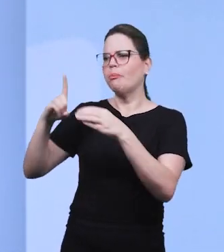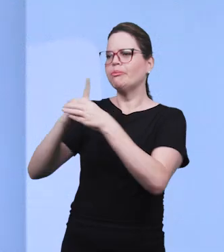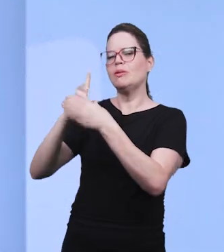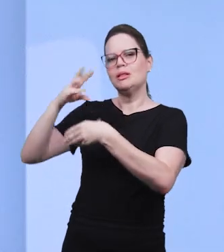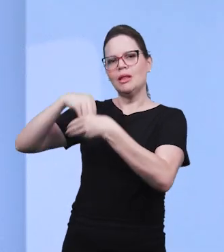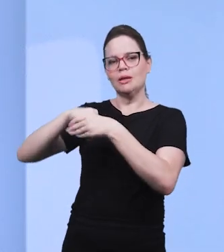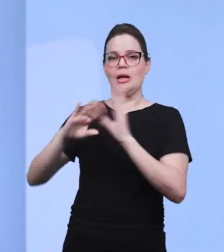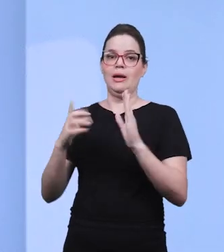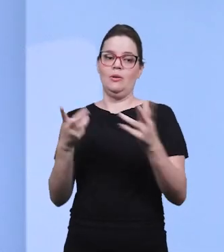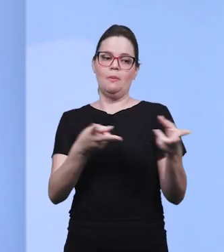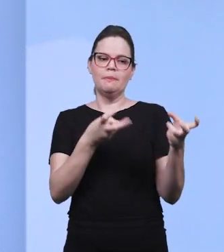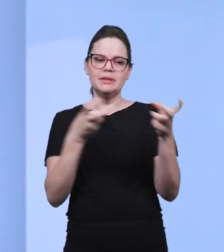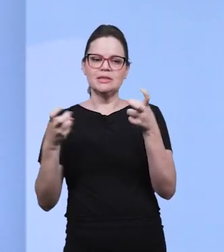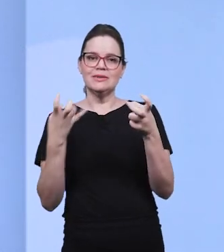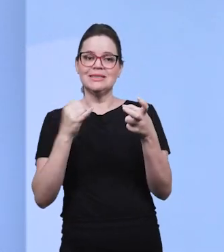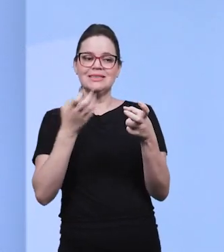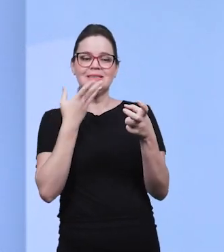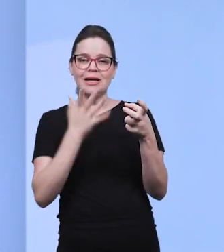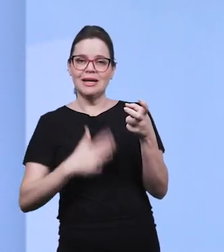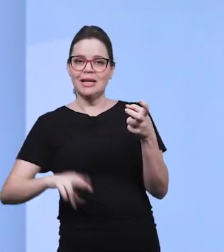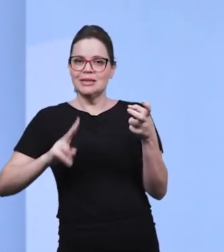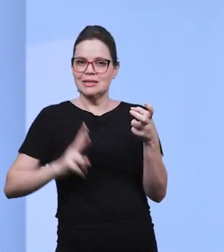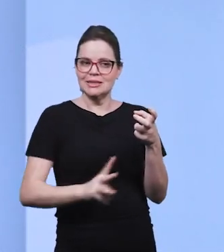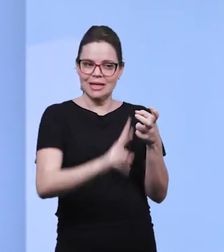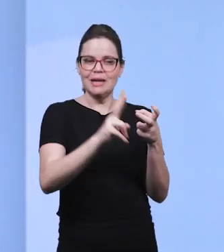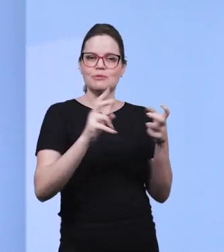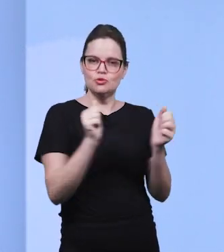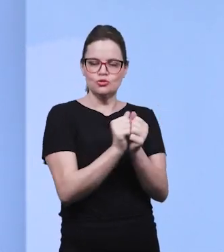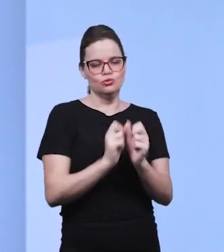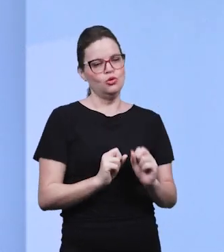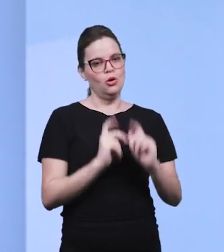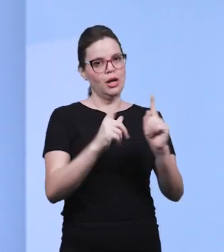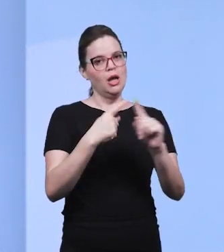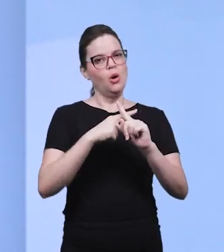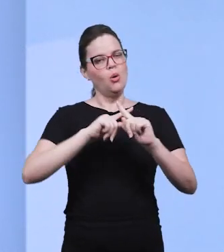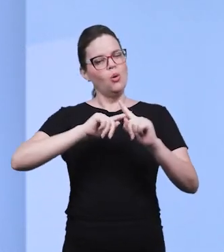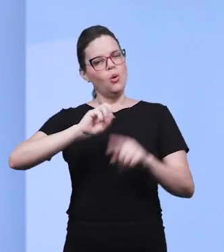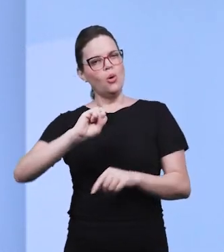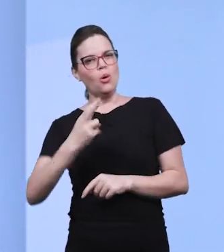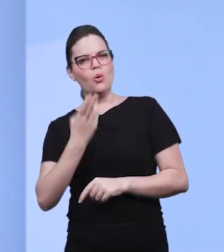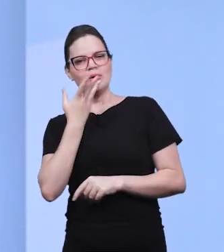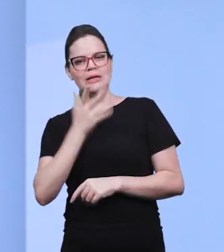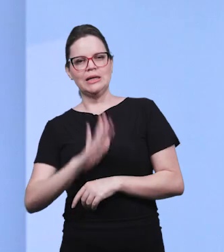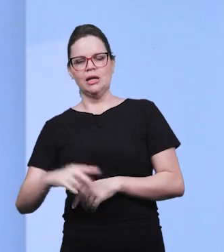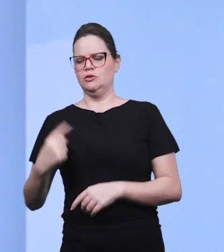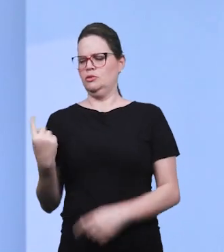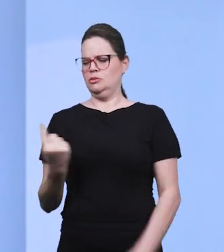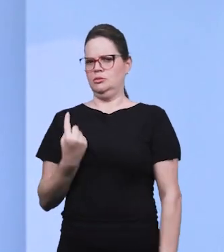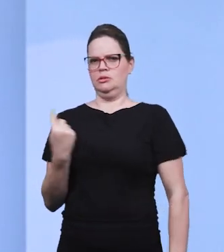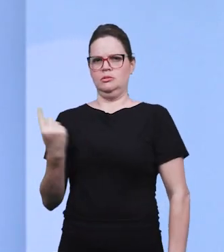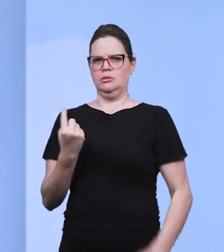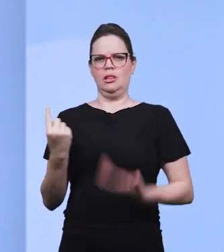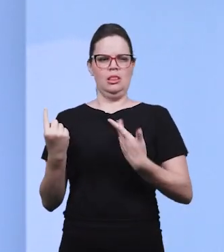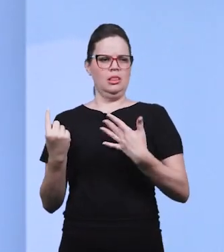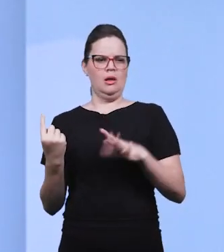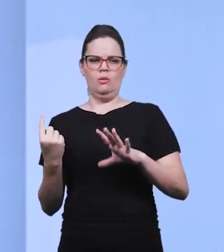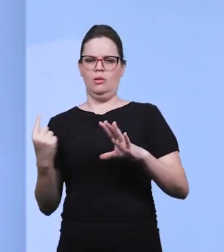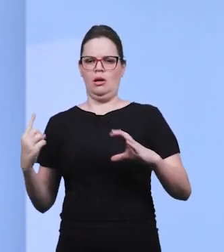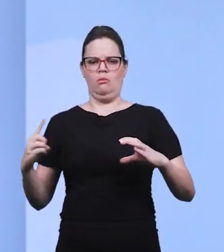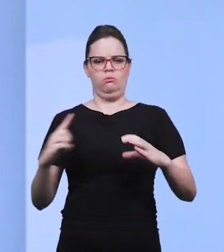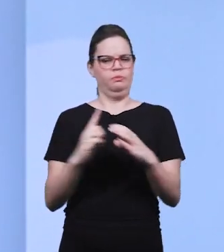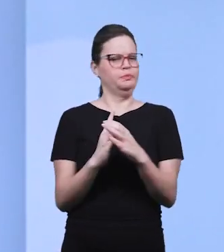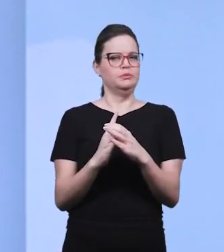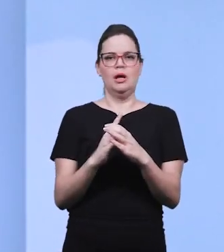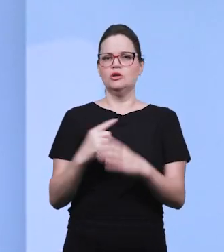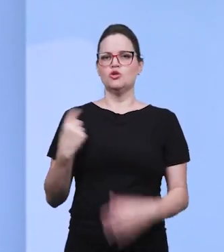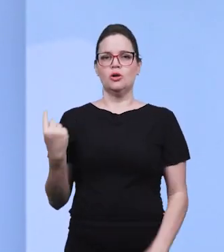interação ou não? Ela é uma criança que está sempre sozinha. É uma criança que não costuma formar vínculos, tanto